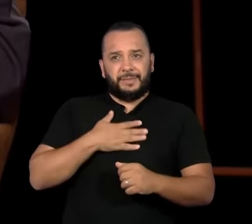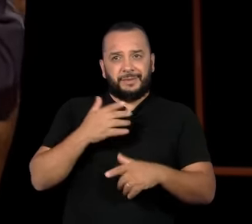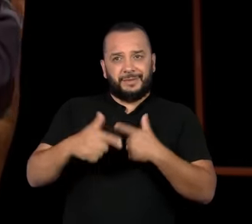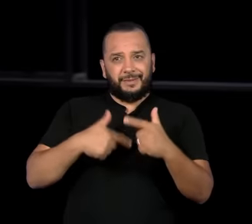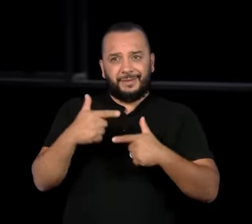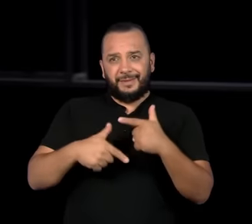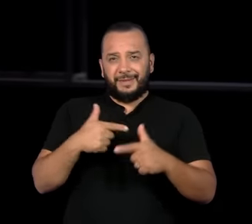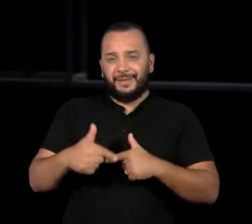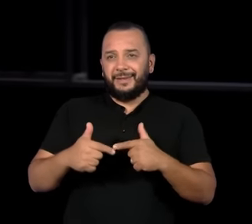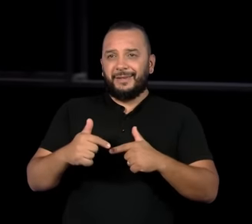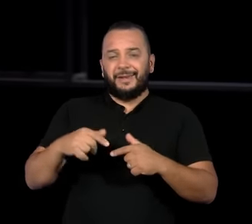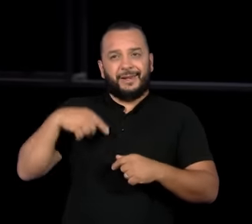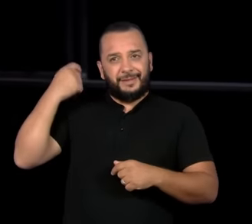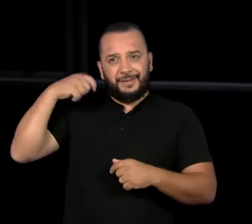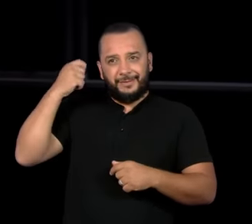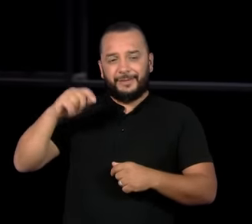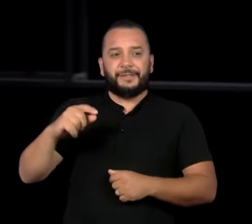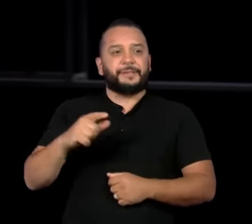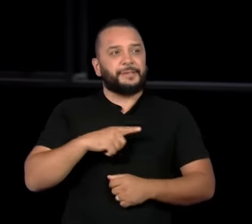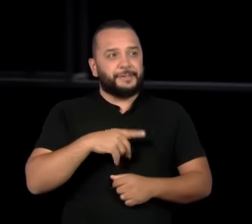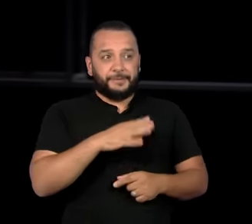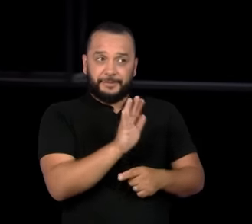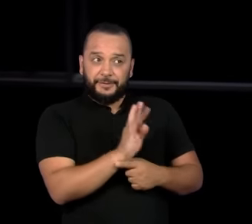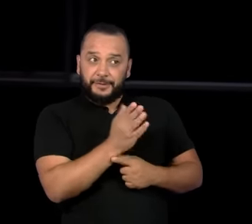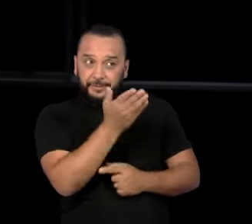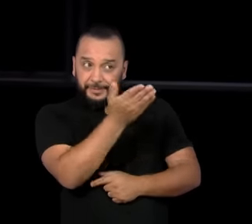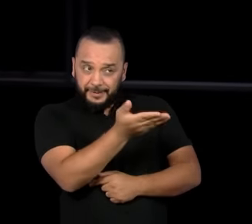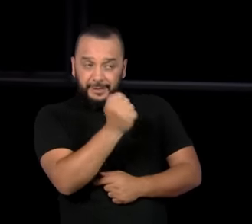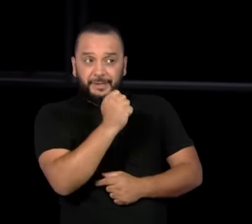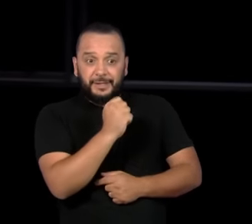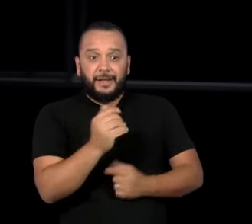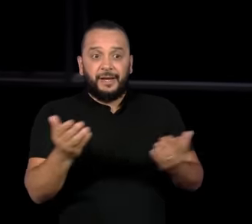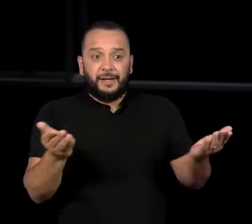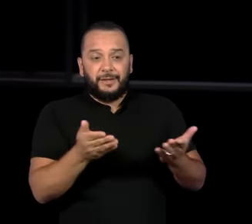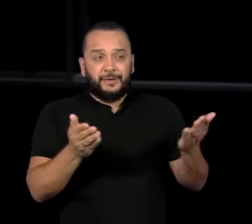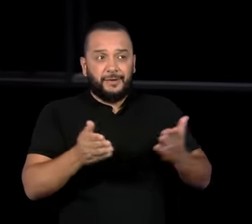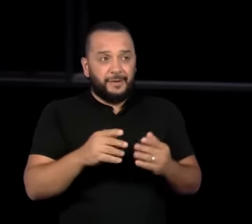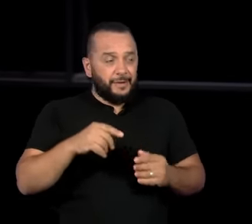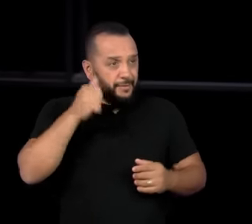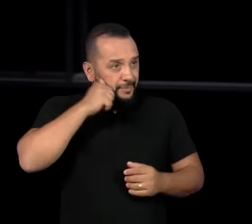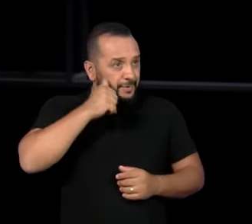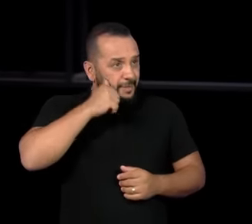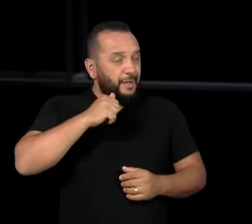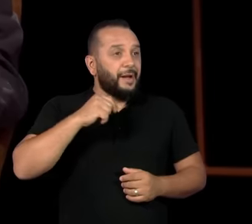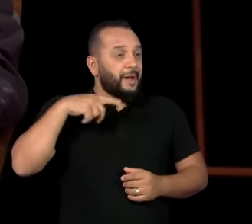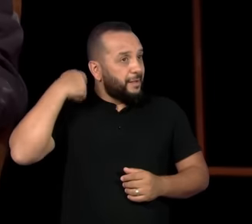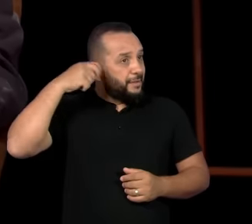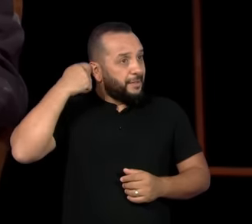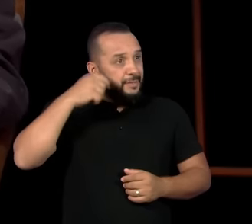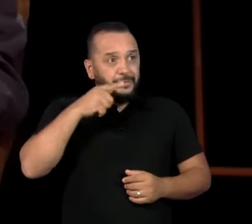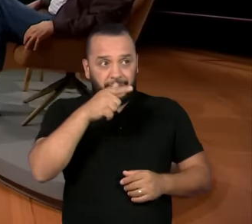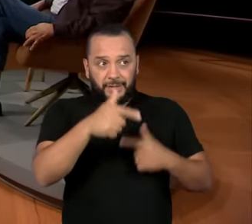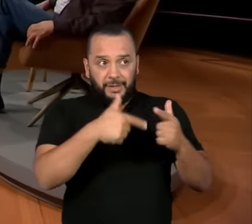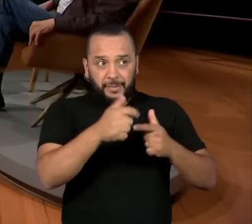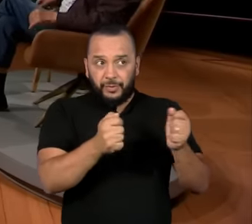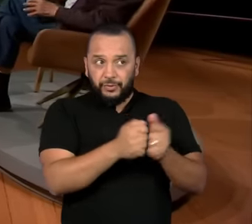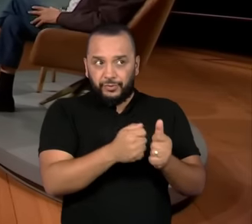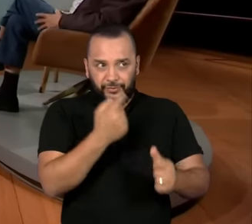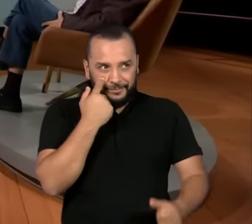ator. A gente tem mais uma mensagem para você, e agora é de uma atriz com quem você fez dupla. Olha só. Opa, quero